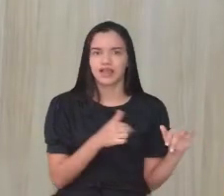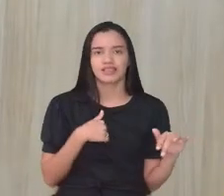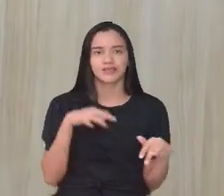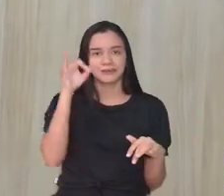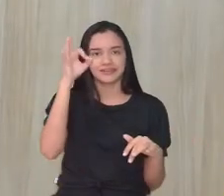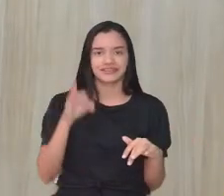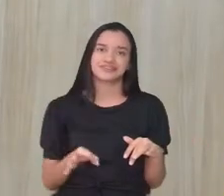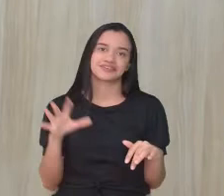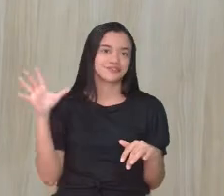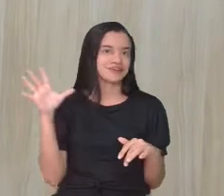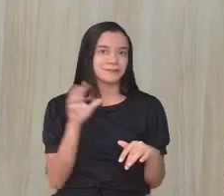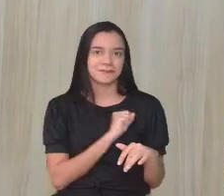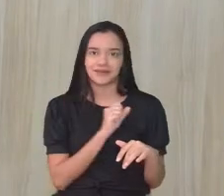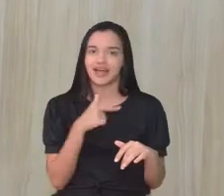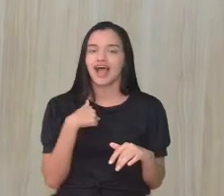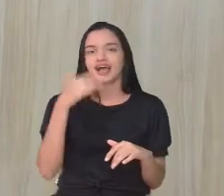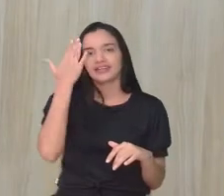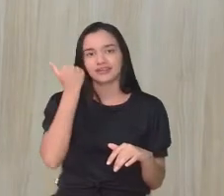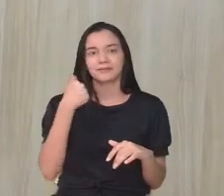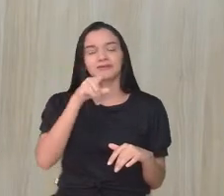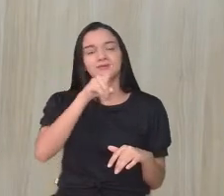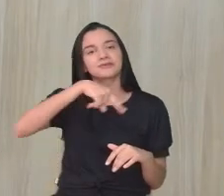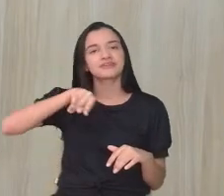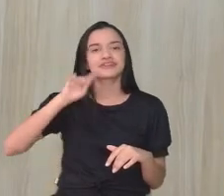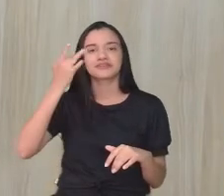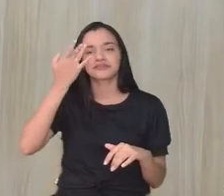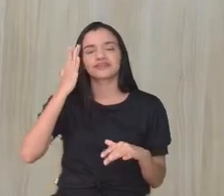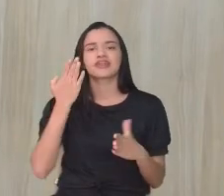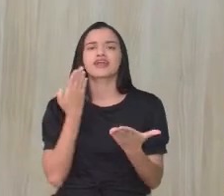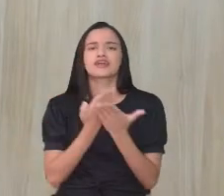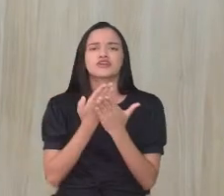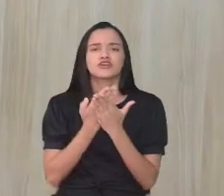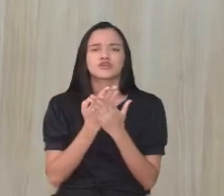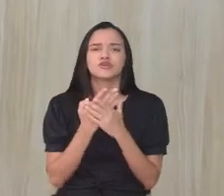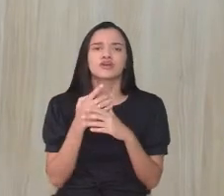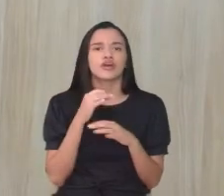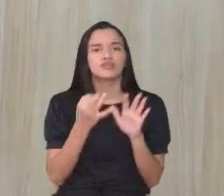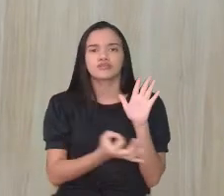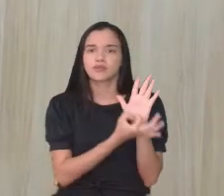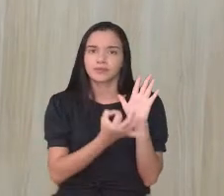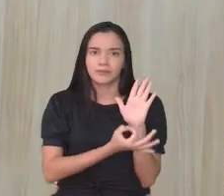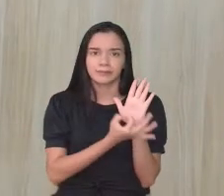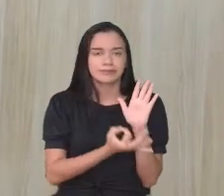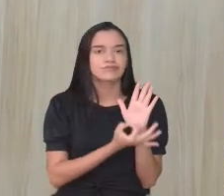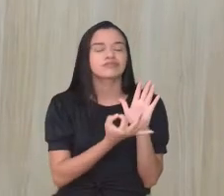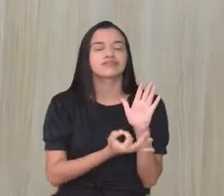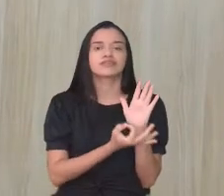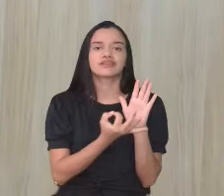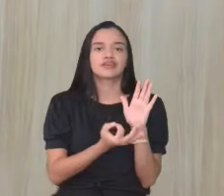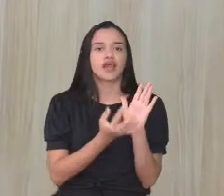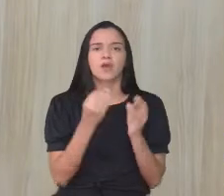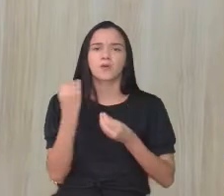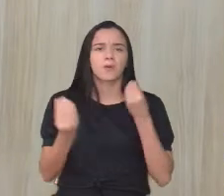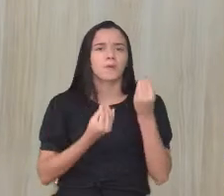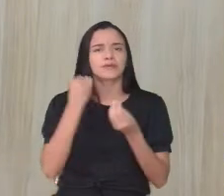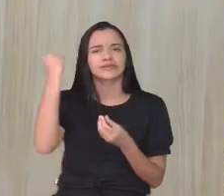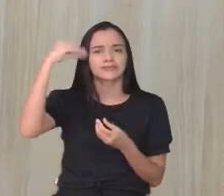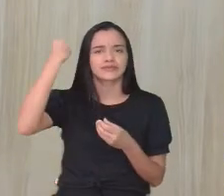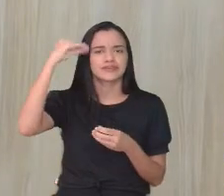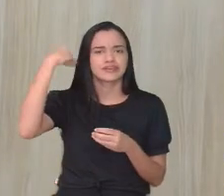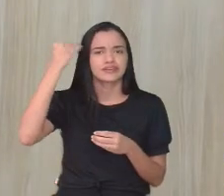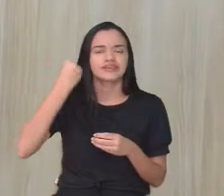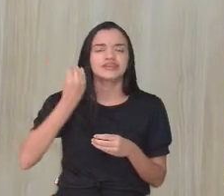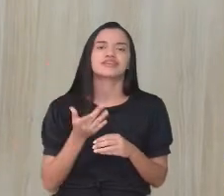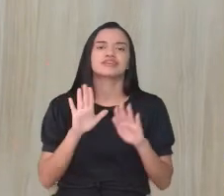que ela vai adorar saber de tudo que vocês estão achando sobre essa aula. E se vocês tiverem algum comentário extra a fazer, né? Contar aí como é a experiência de vocês com